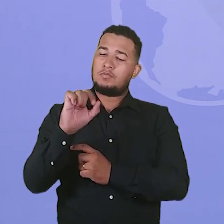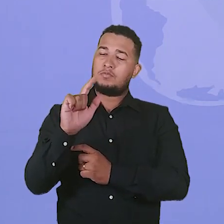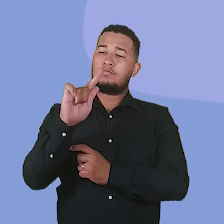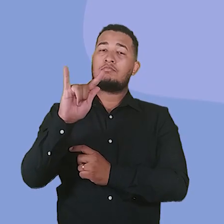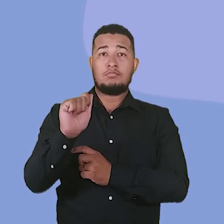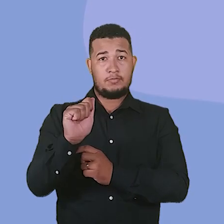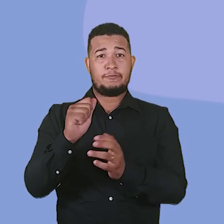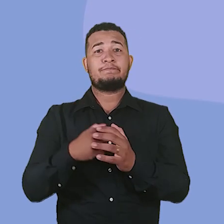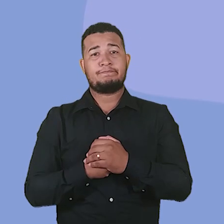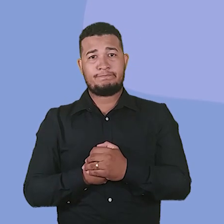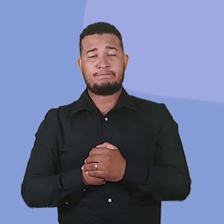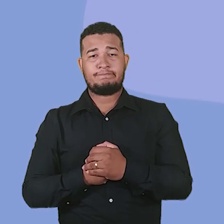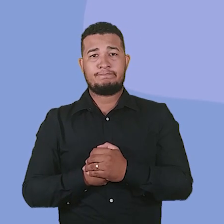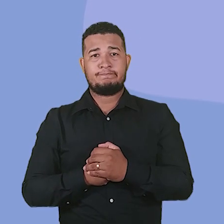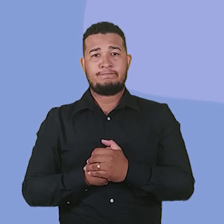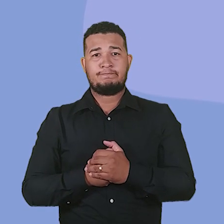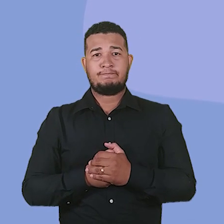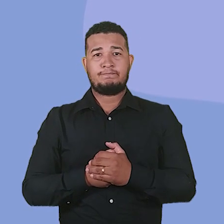sociologia. Vamos lá.